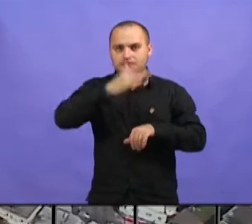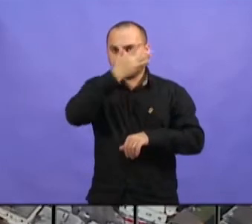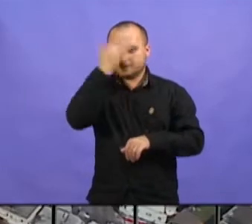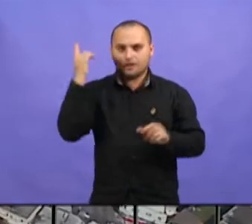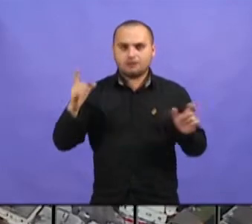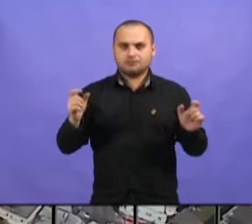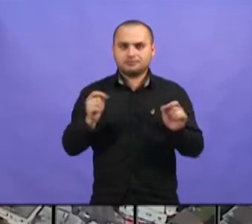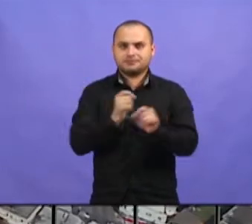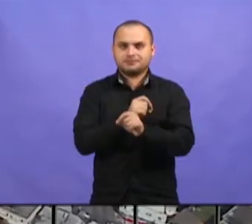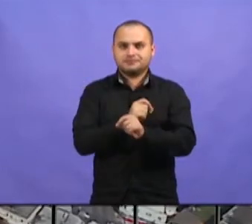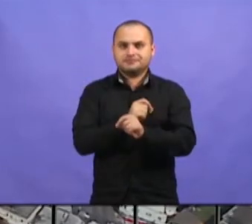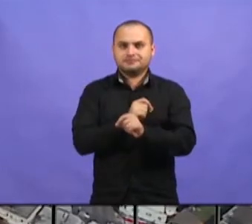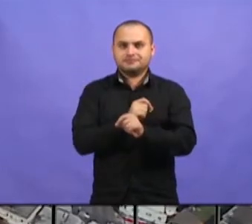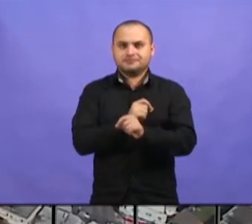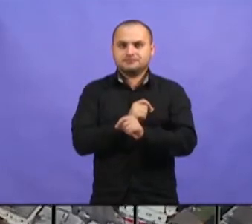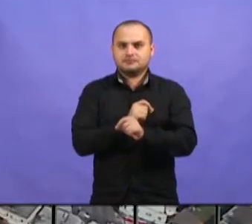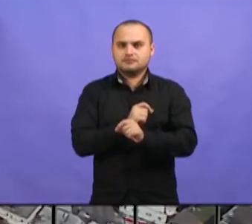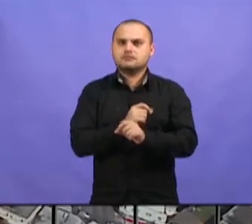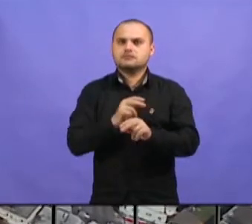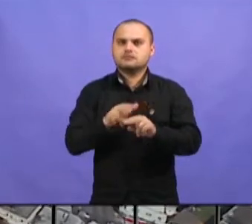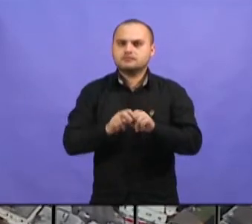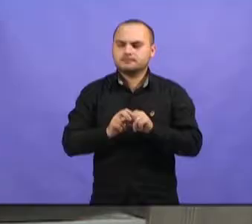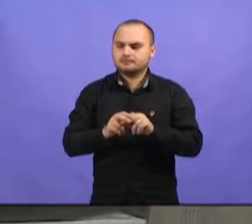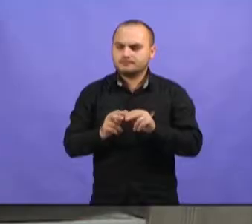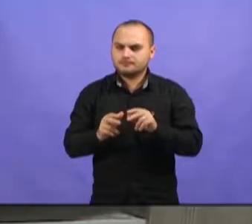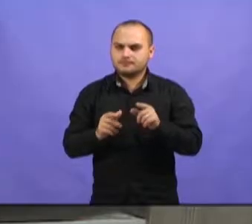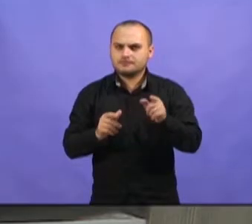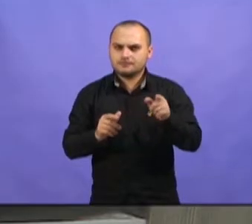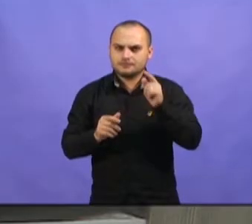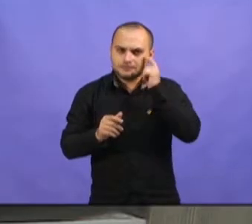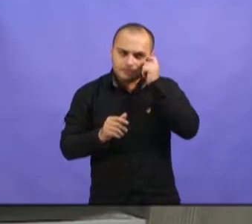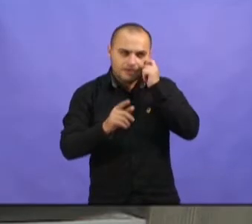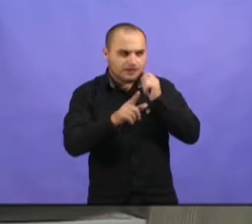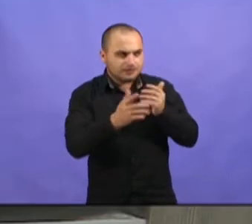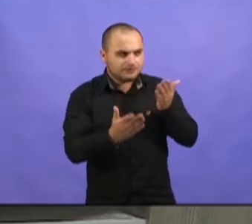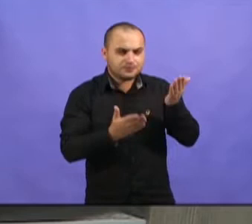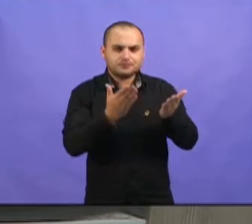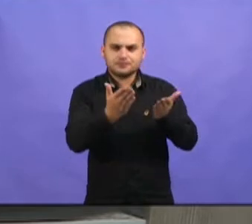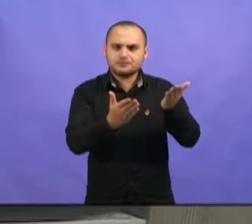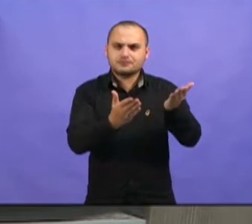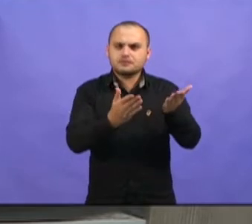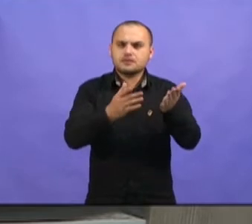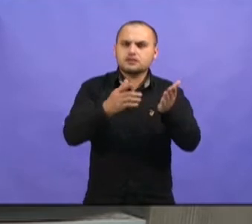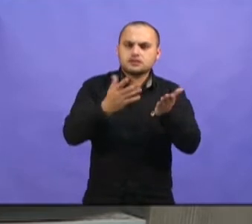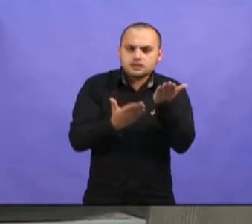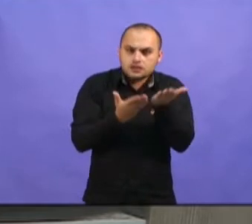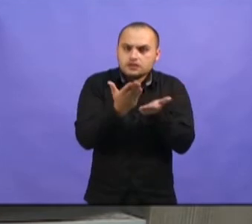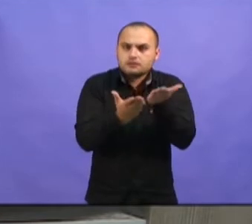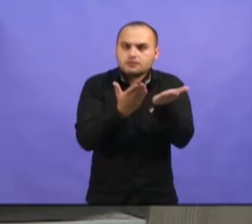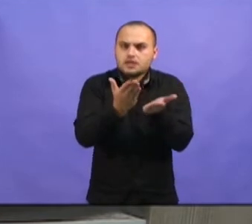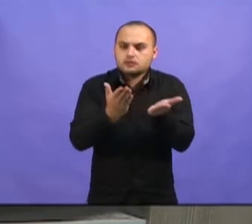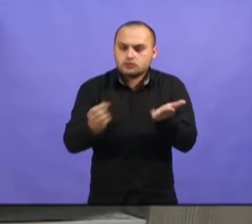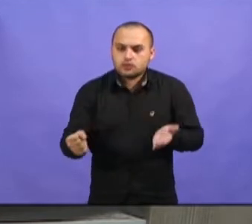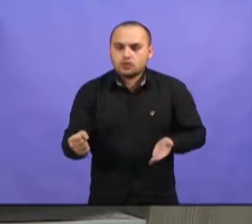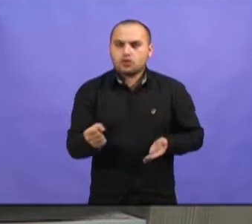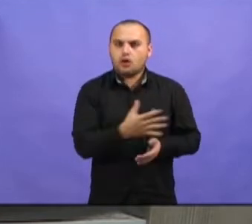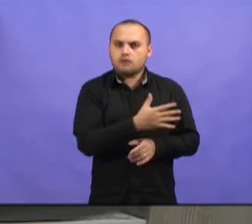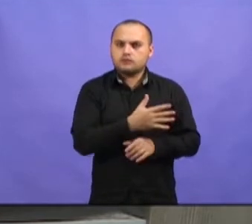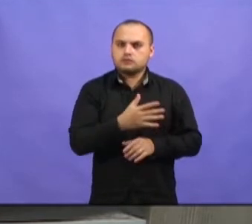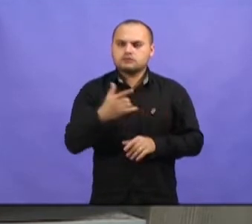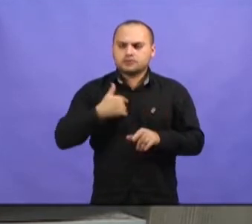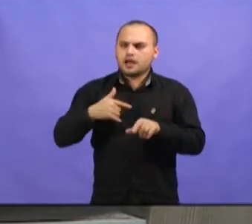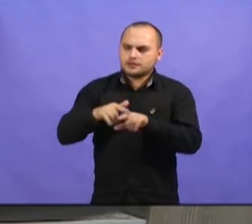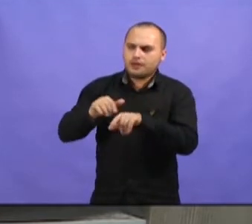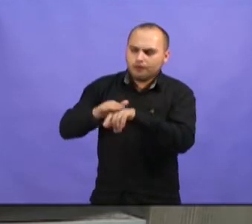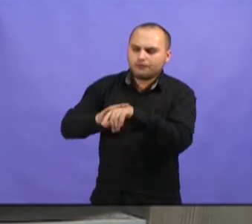muito importante. E o que você tinha perguntado? Com relação ao tratamento de ponta, tratamento né? Porque a gente falava em off e o senhor me falou